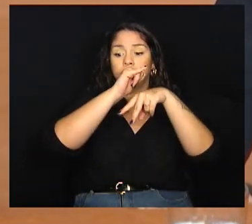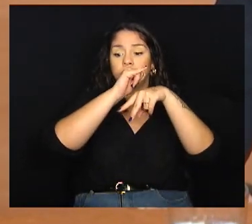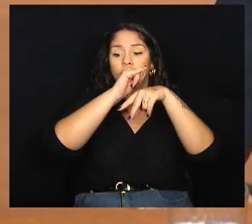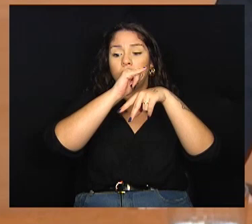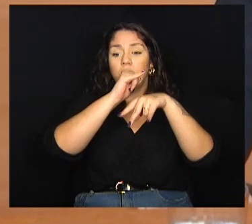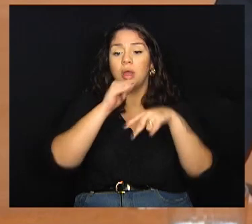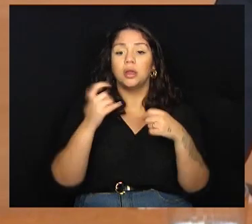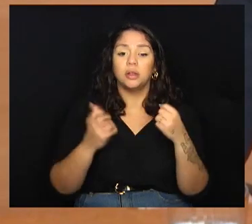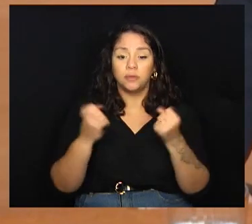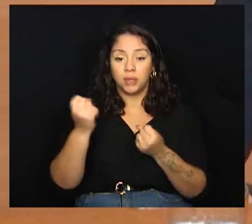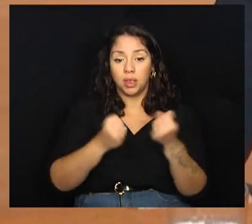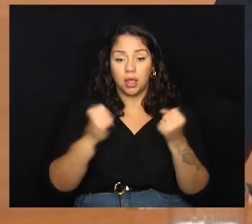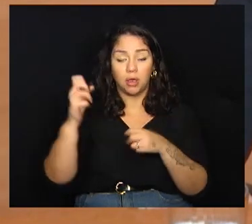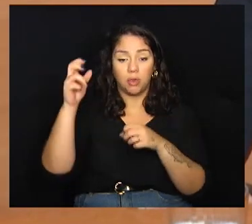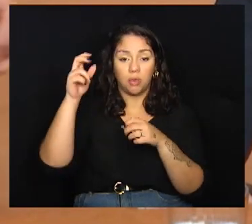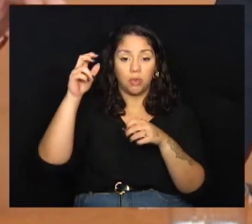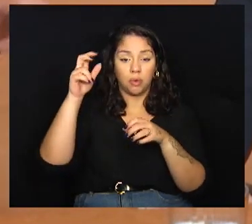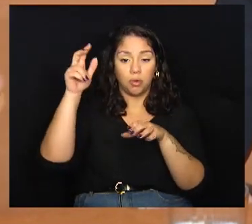dois